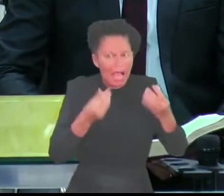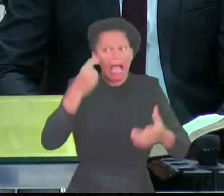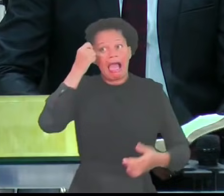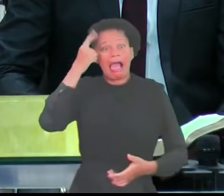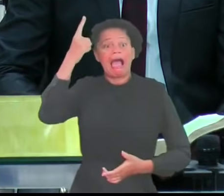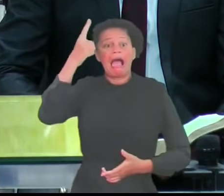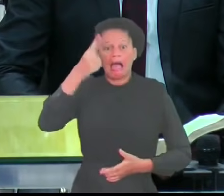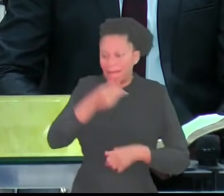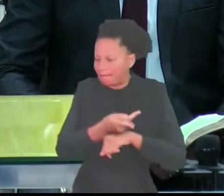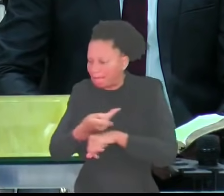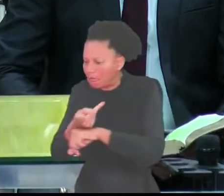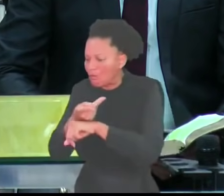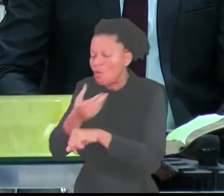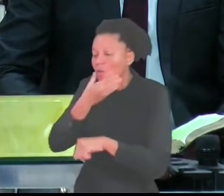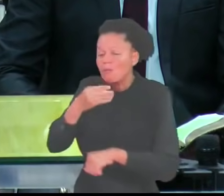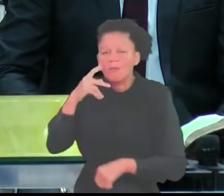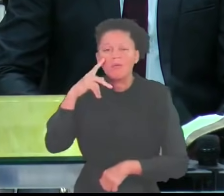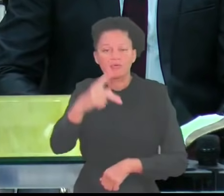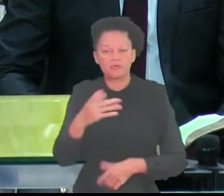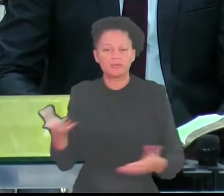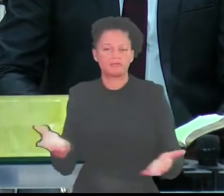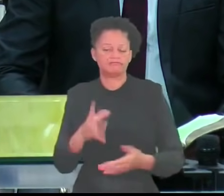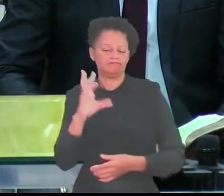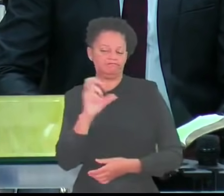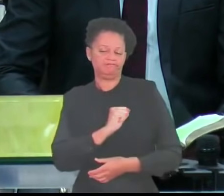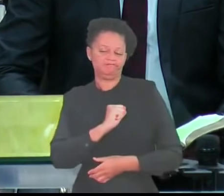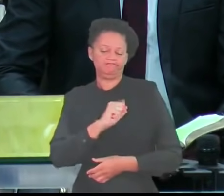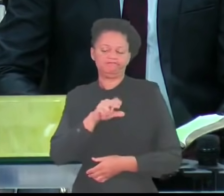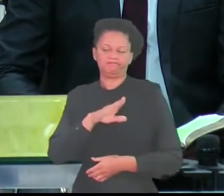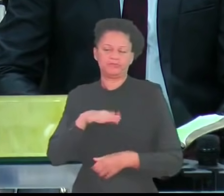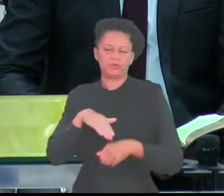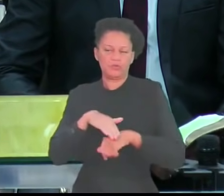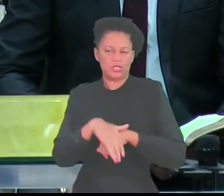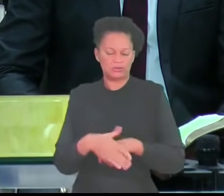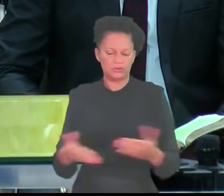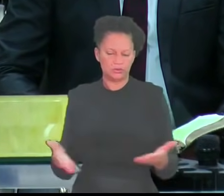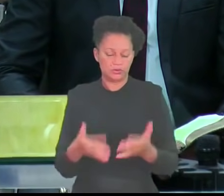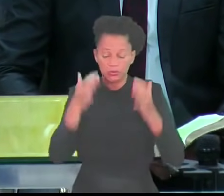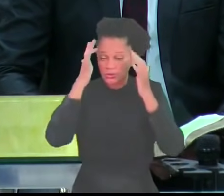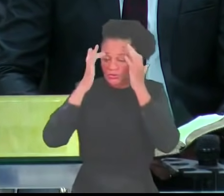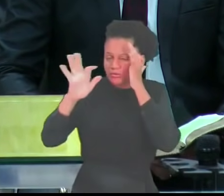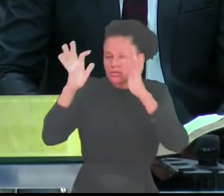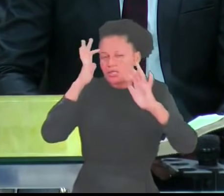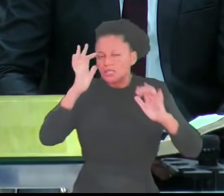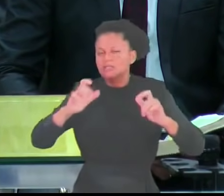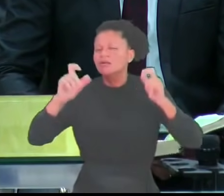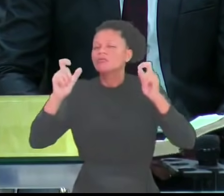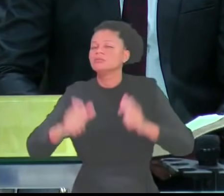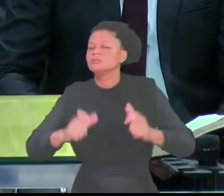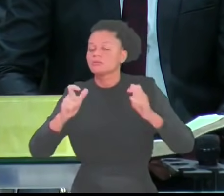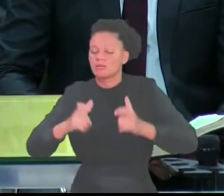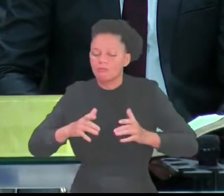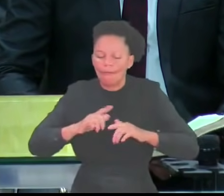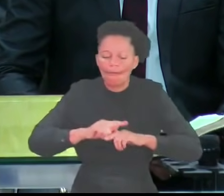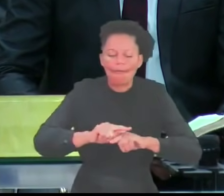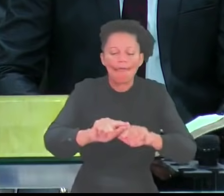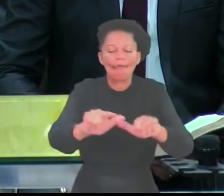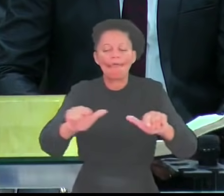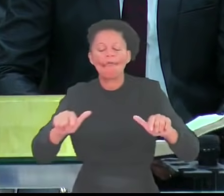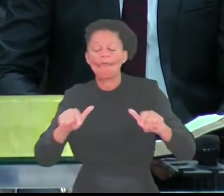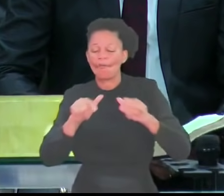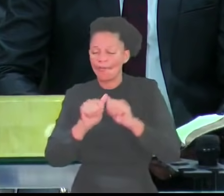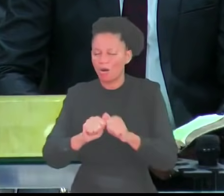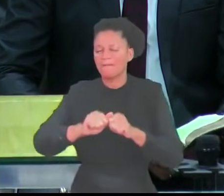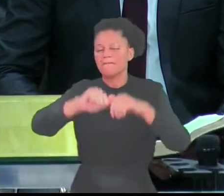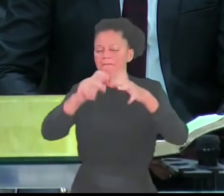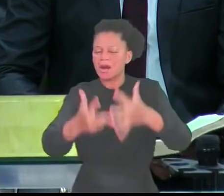Meus amados irmãos, nesta noite, eu não sei quem está no deserto. E o deserto era o deserto do Mar Morto,